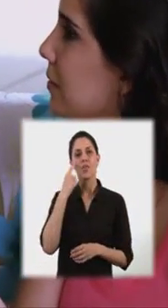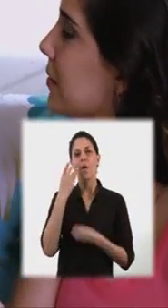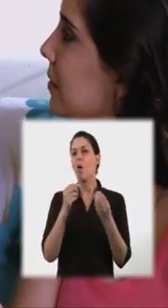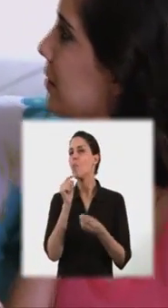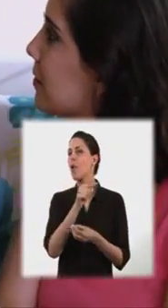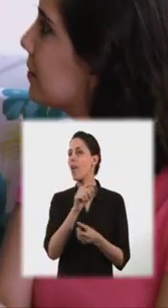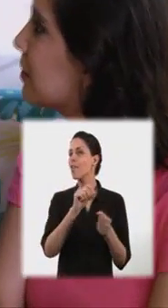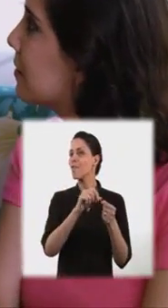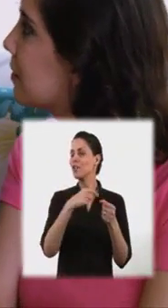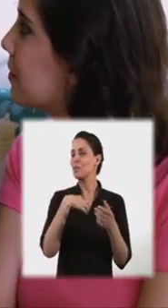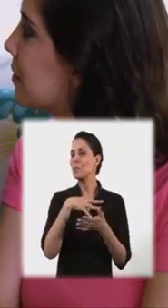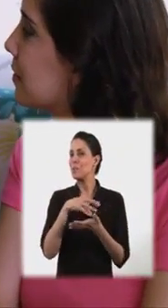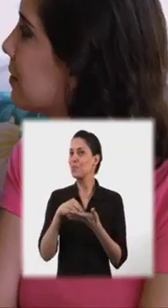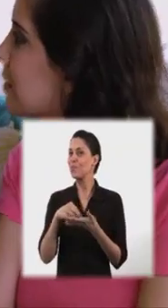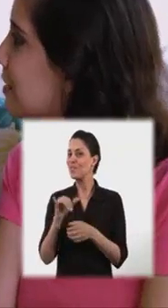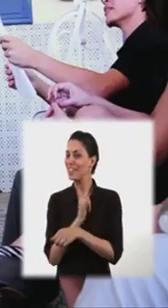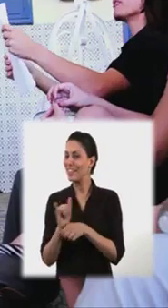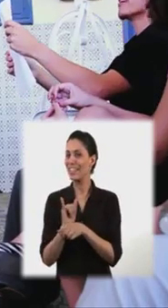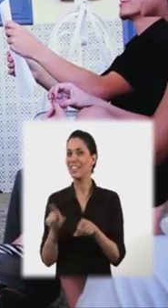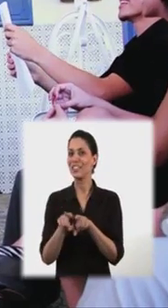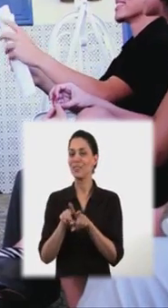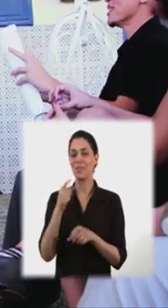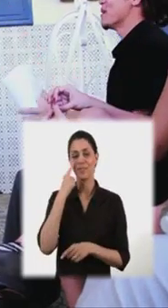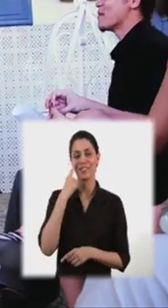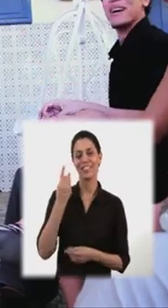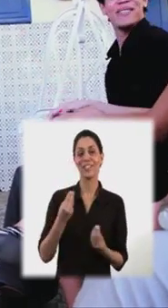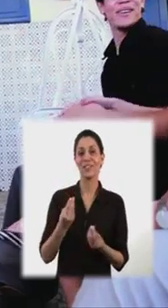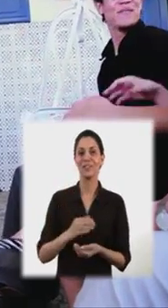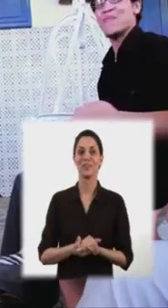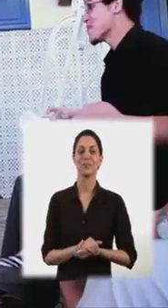ver como é que ele faz para poder fazer igual. Deixa eu ver a minha, deixa eu ver a dele, assim.